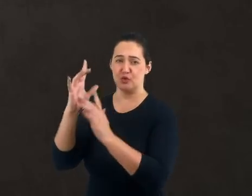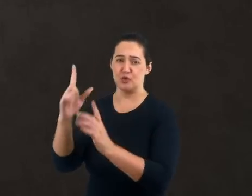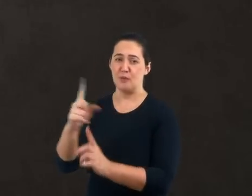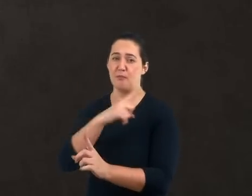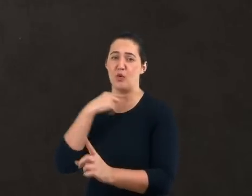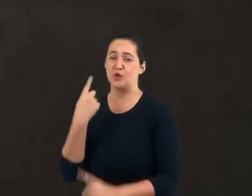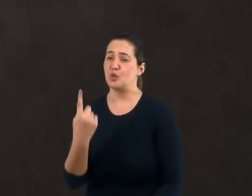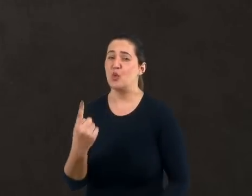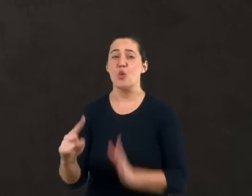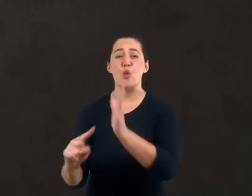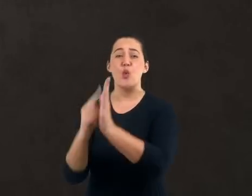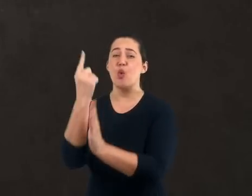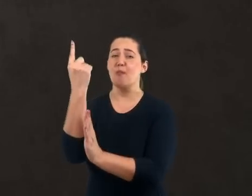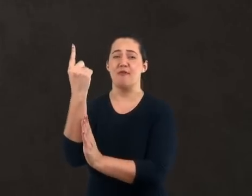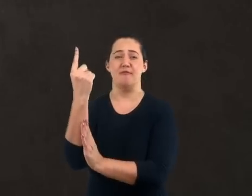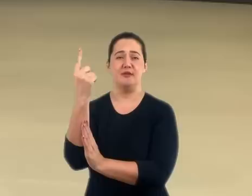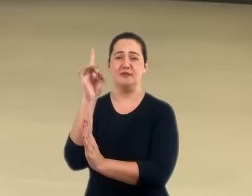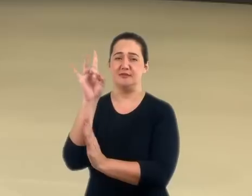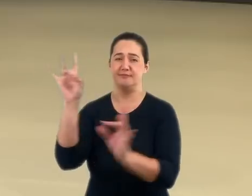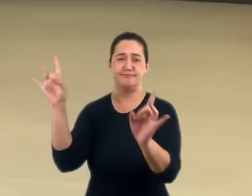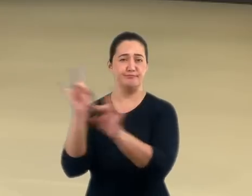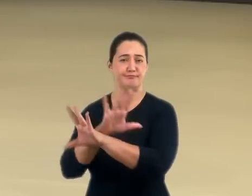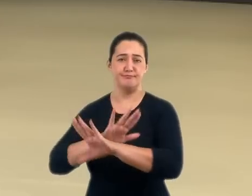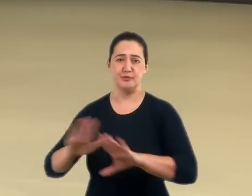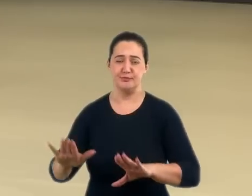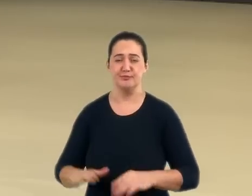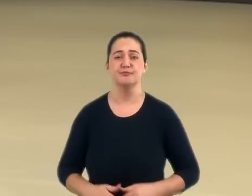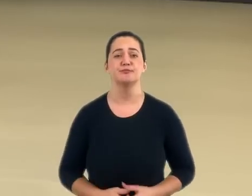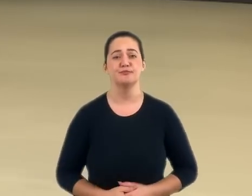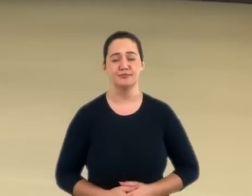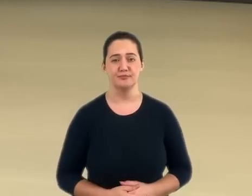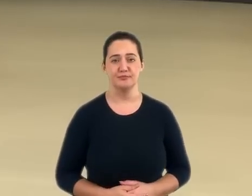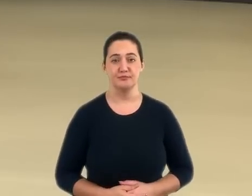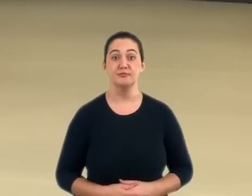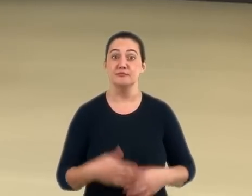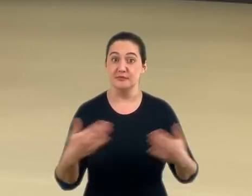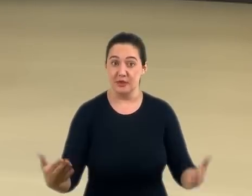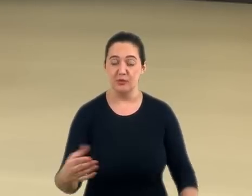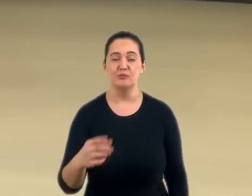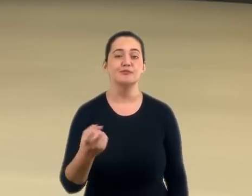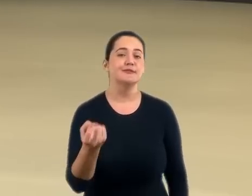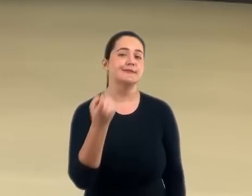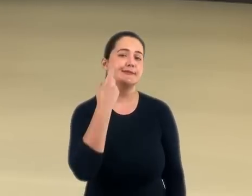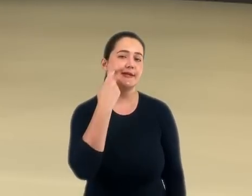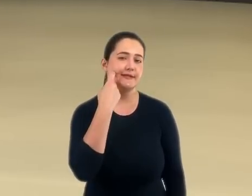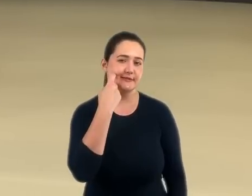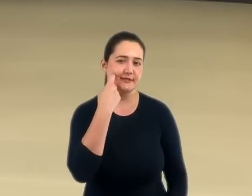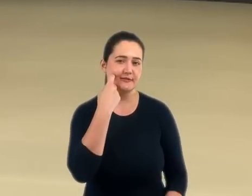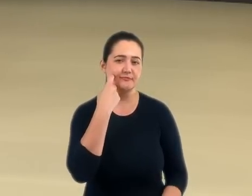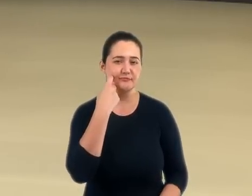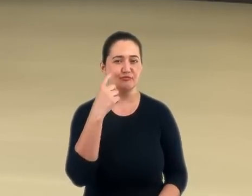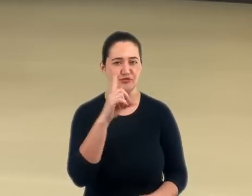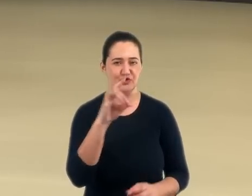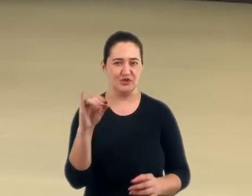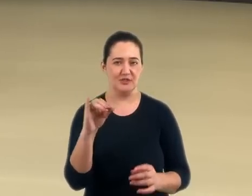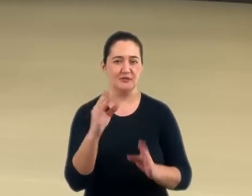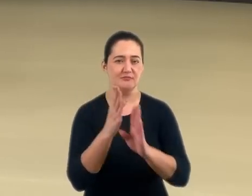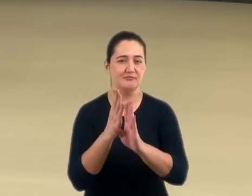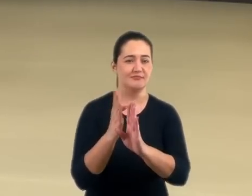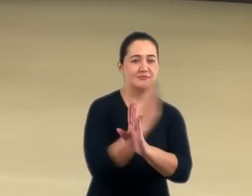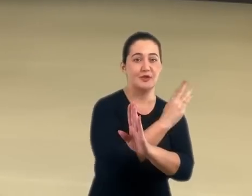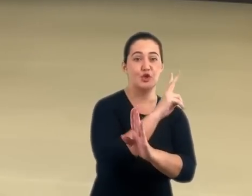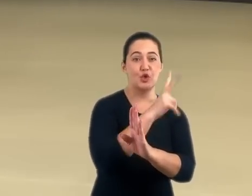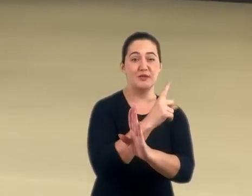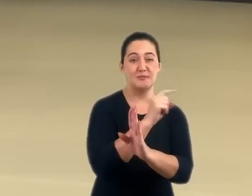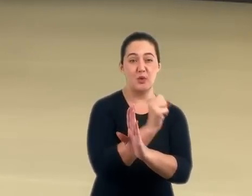todas. Hebreus 10, versículo 10. Percebeu? Foi finalmente numa sexta-feira, quase 2.000 anos atrás, que os